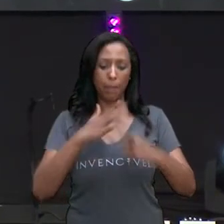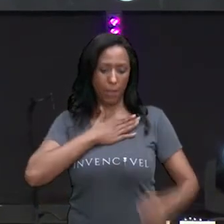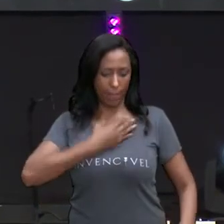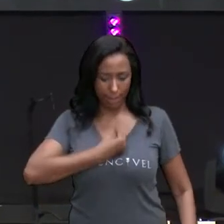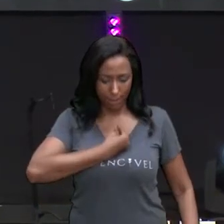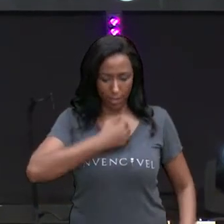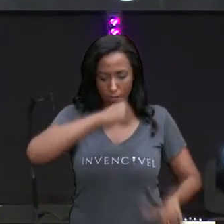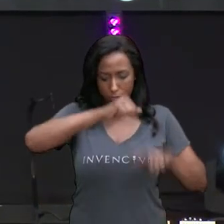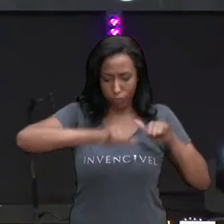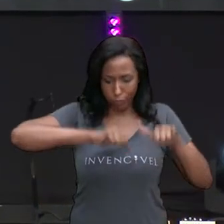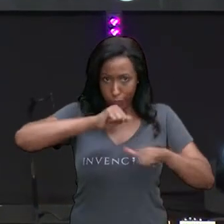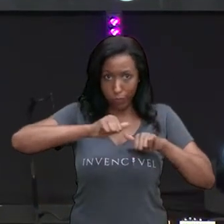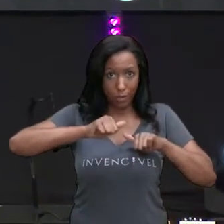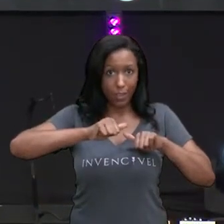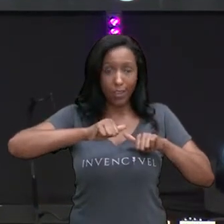todas as áreas da minha vida.